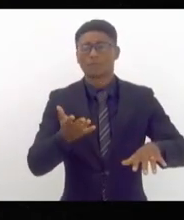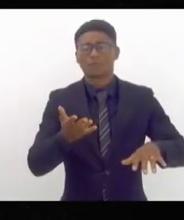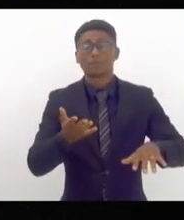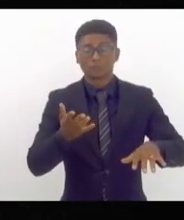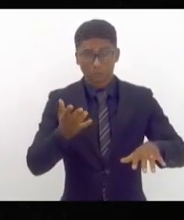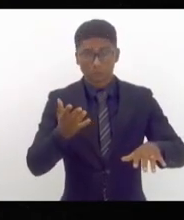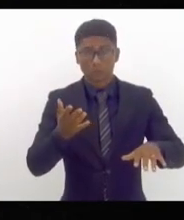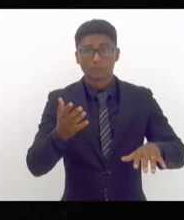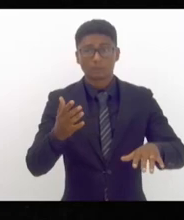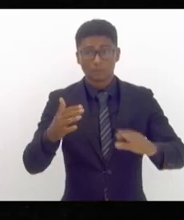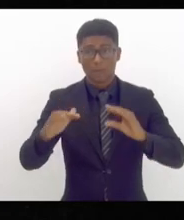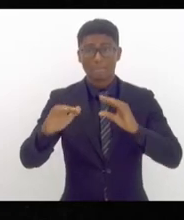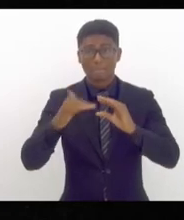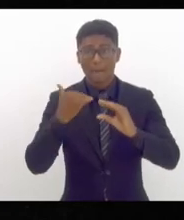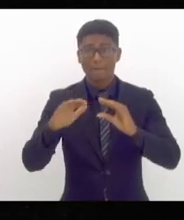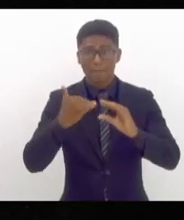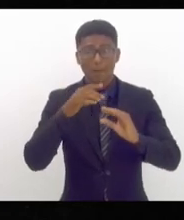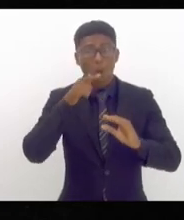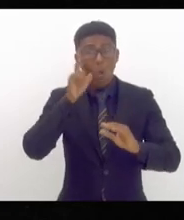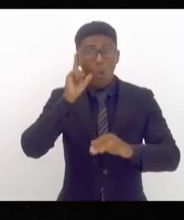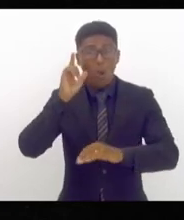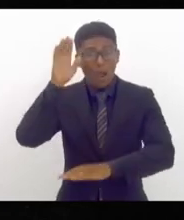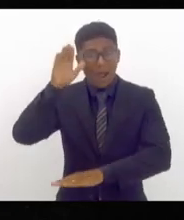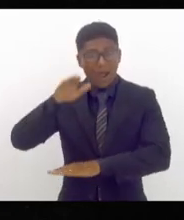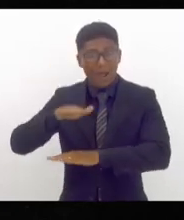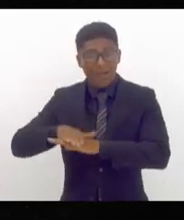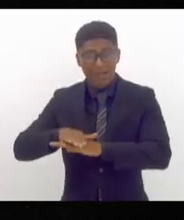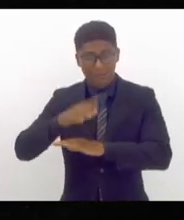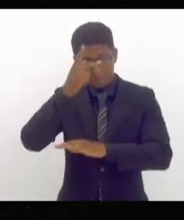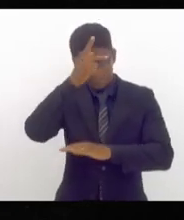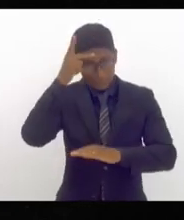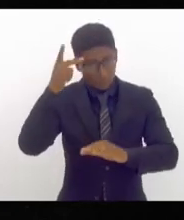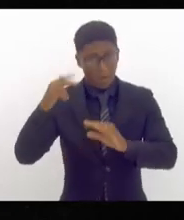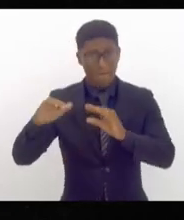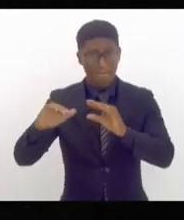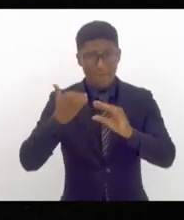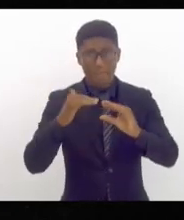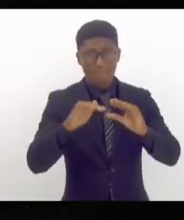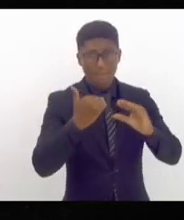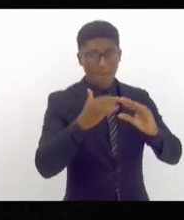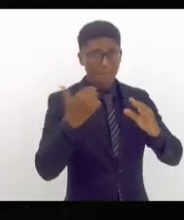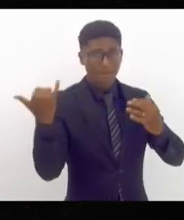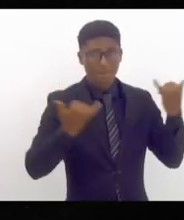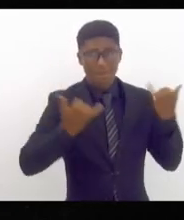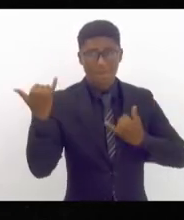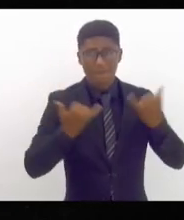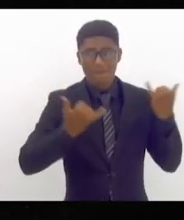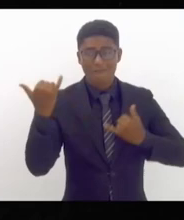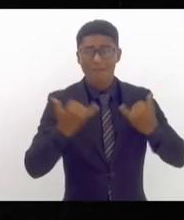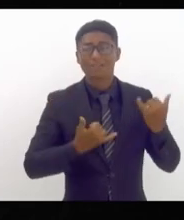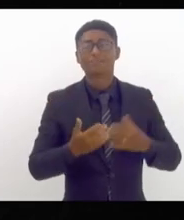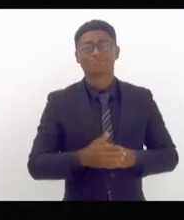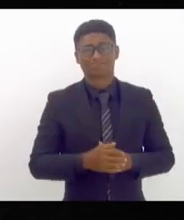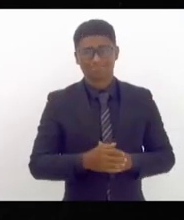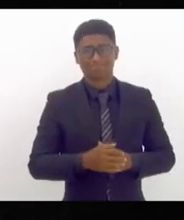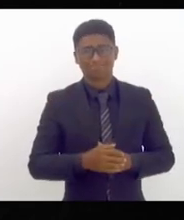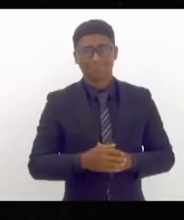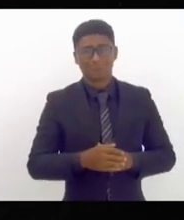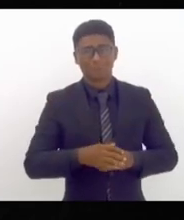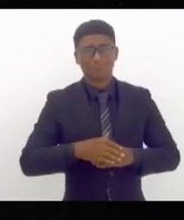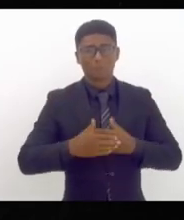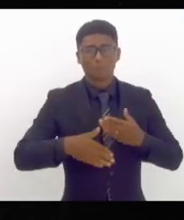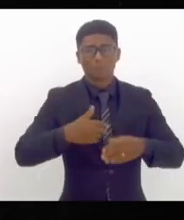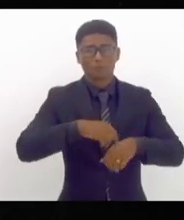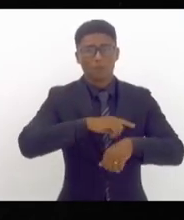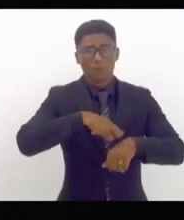relatos desde o fim da tarde de ontem e a situação foi ficando cada vez mais dramática conforme as horas iam